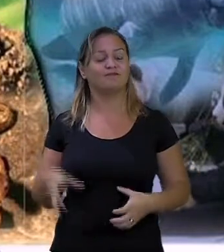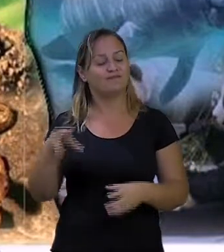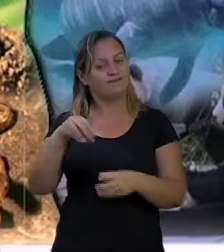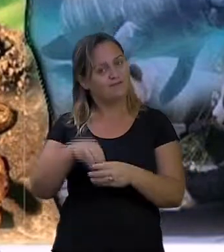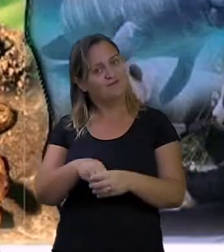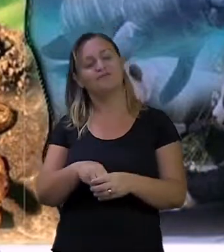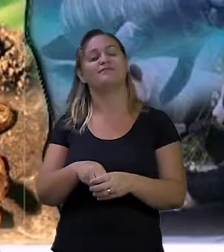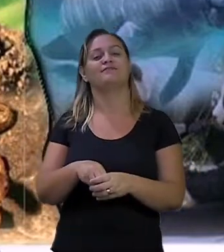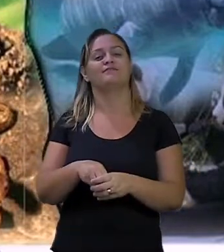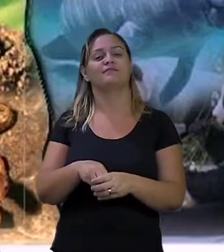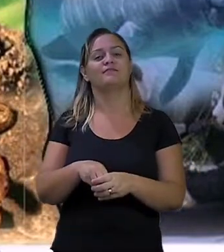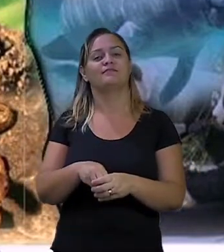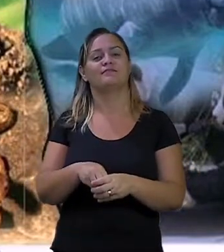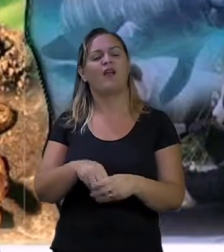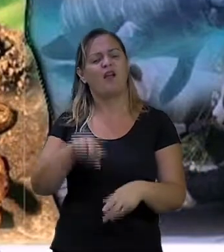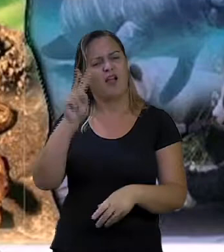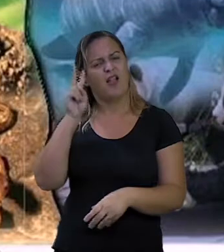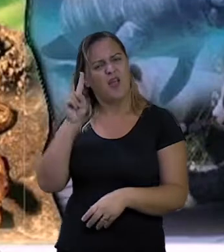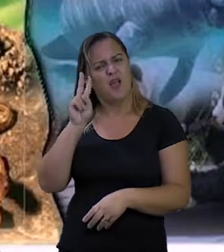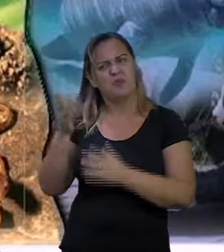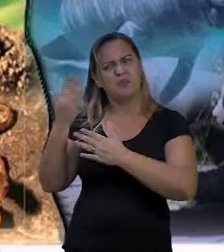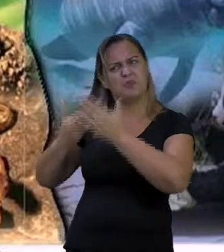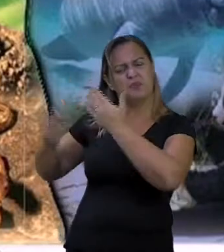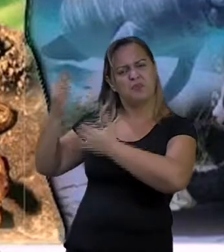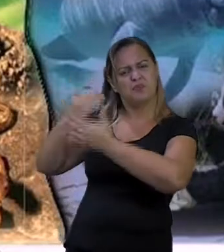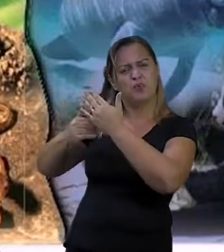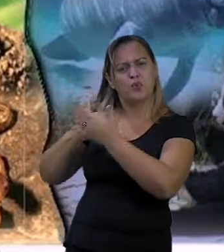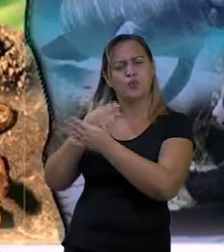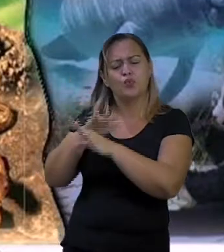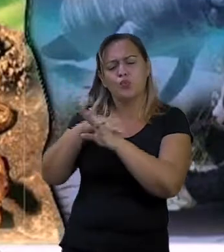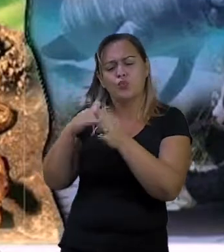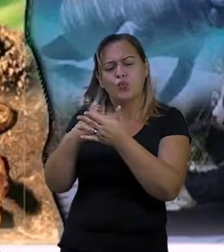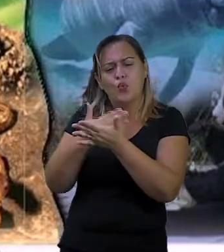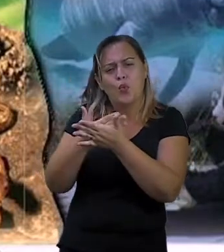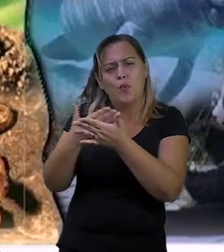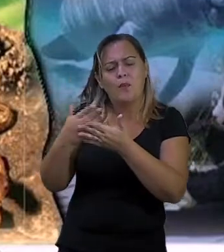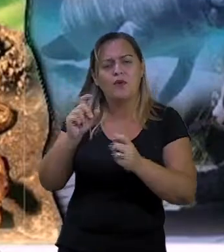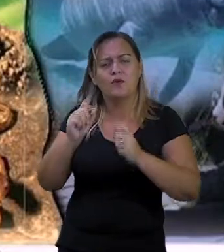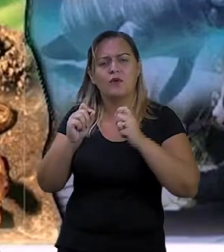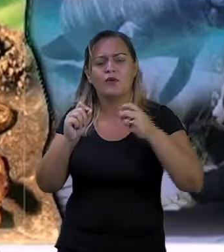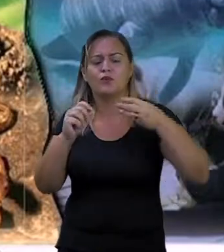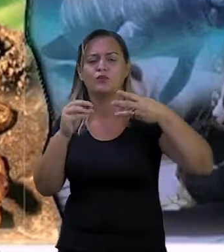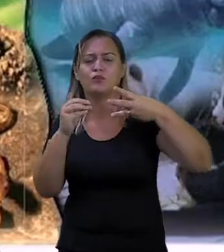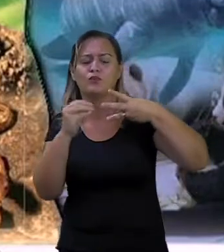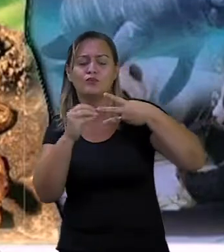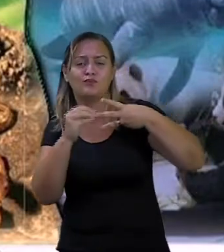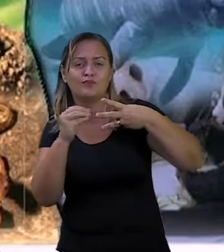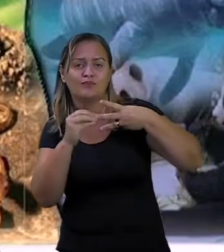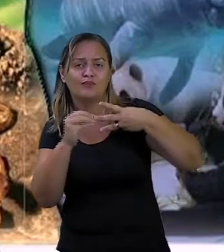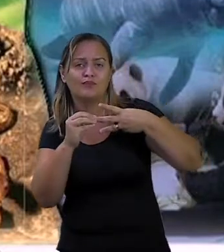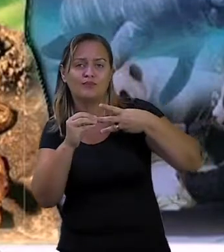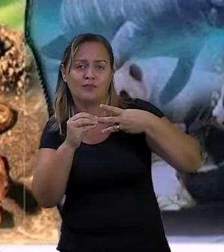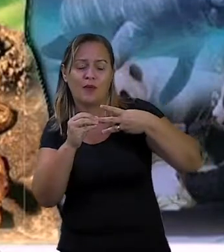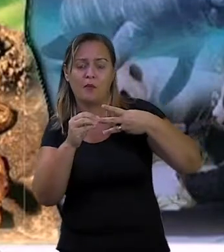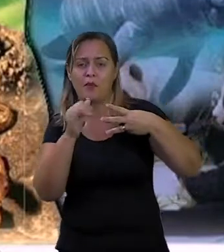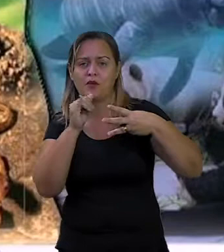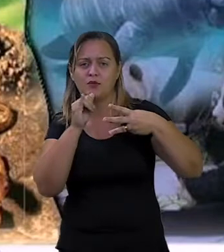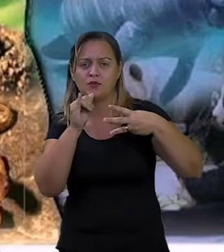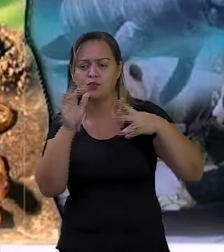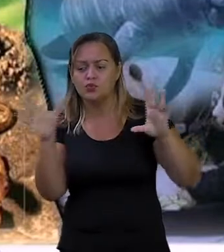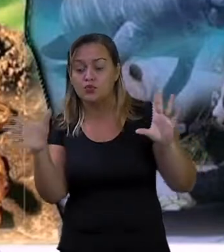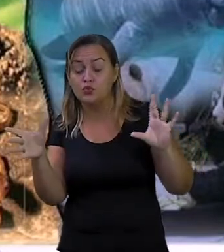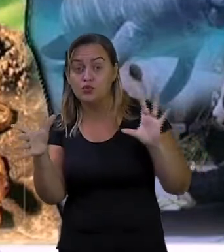que tudo começa em uma célula, mas que quando elas são agrupadas, aí a gente vai ter